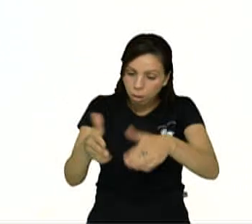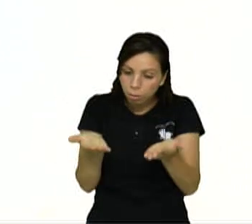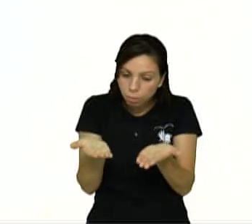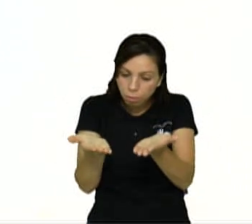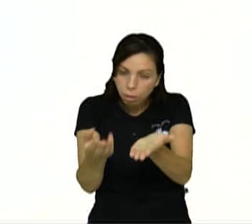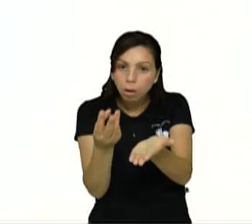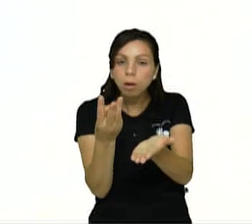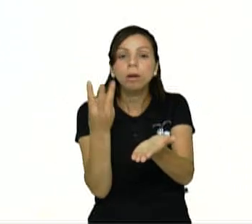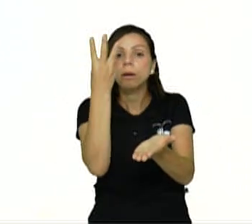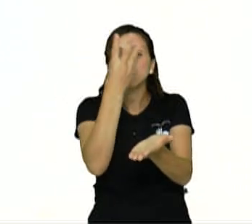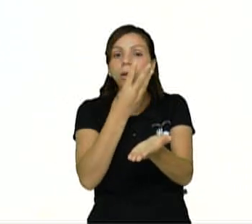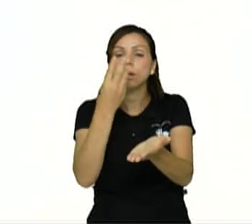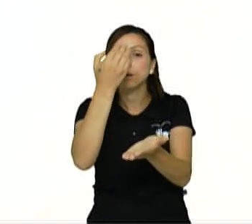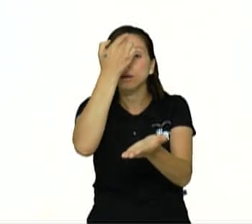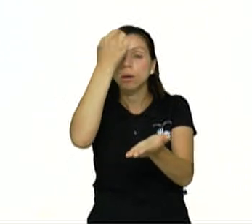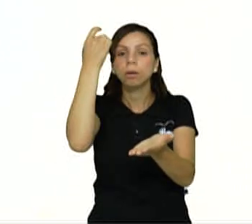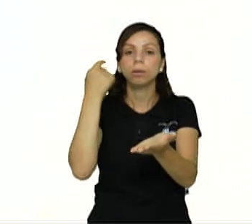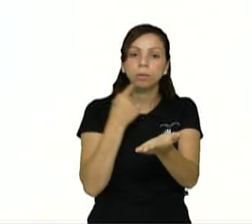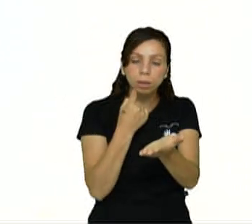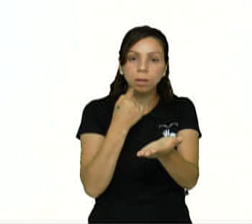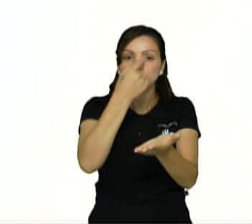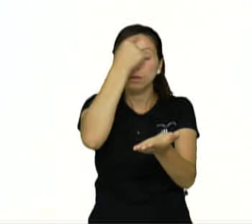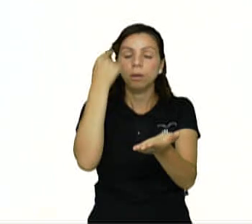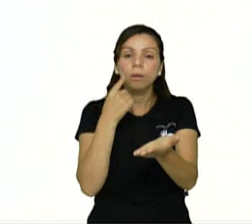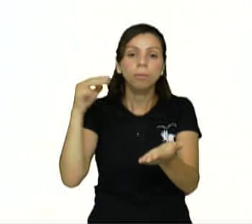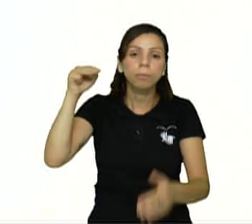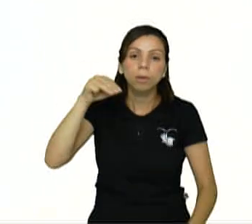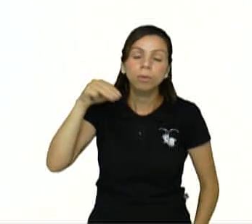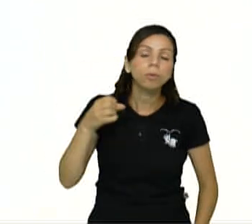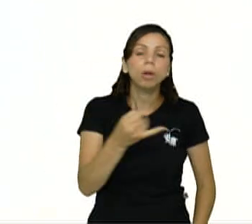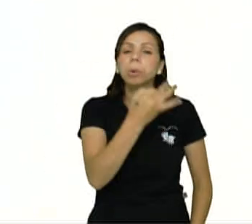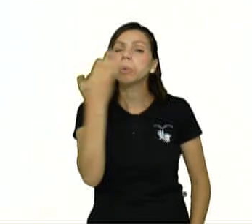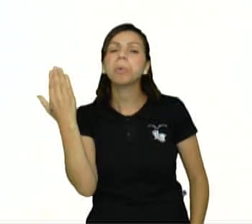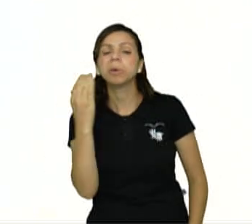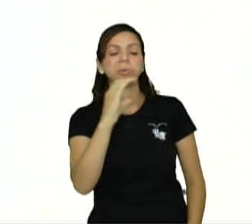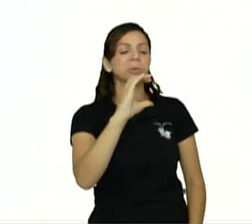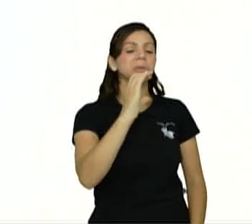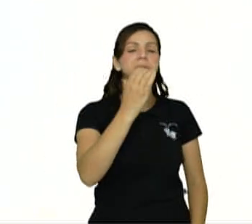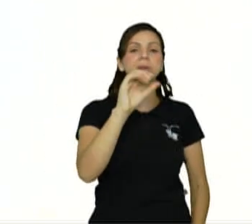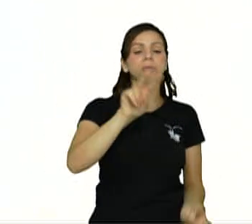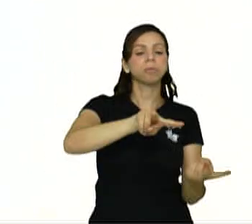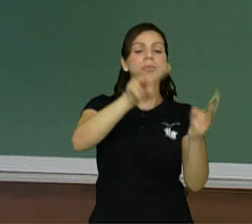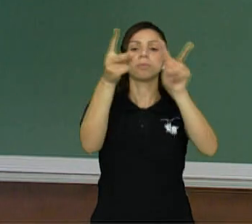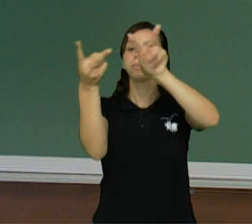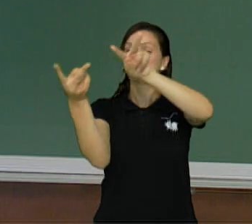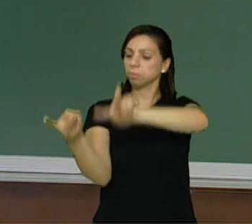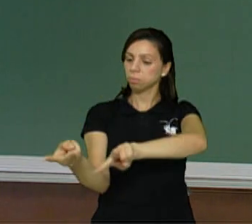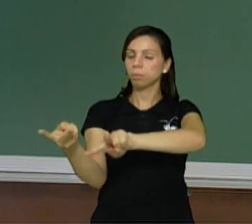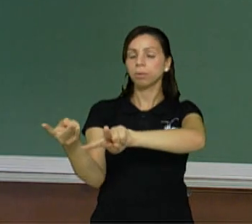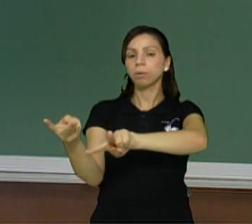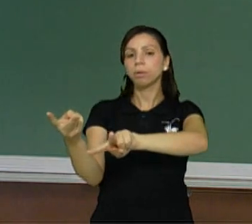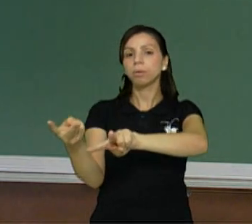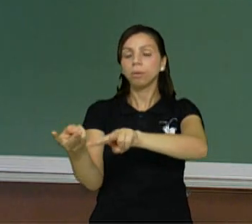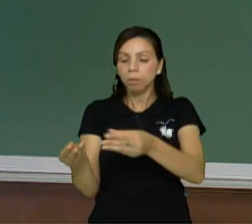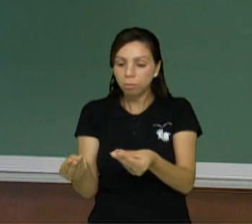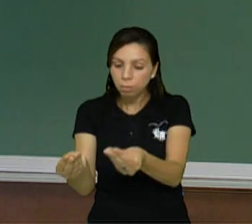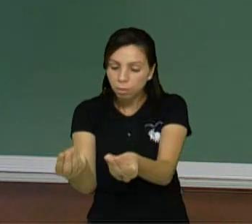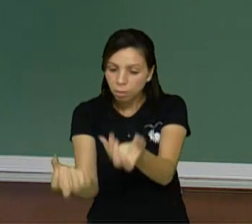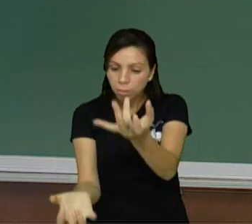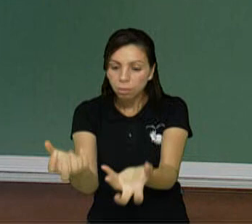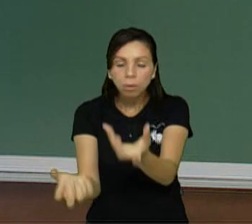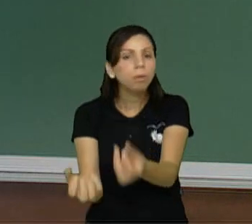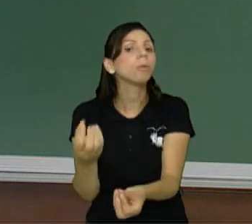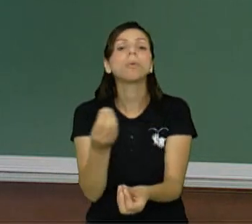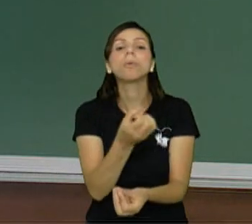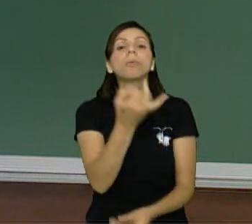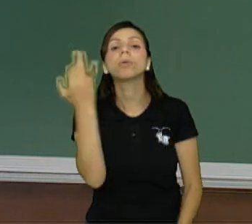30 minutos. Qual é a temperatura em graus Celsius que essa pessoa deve deixar o forno para não errar a